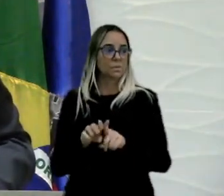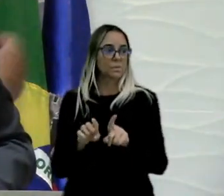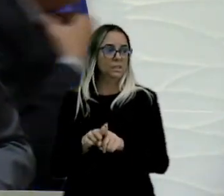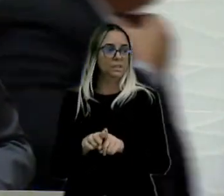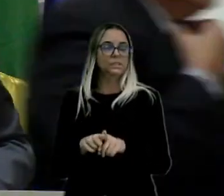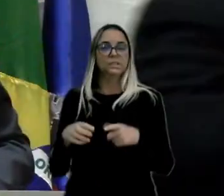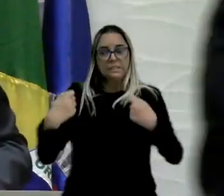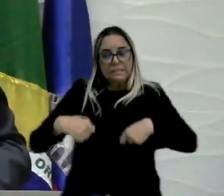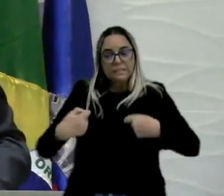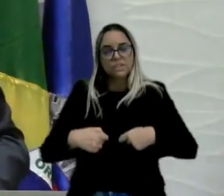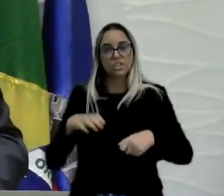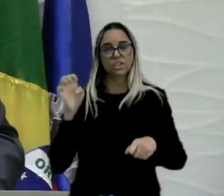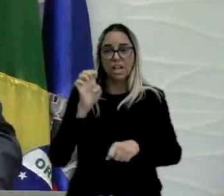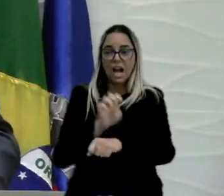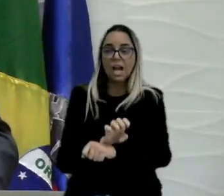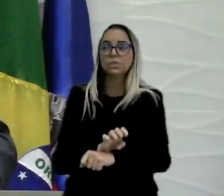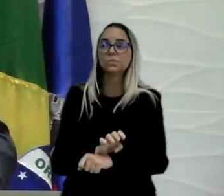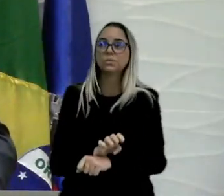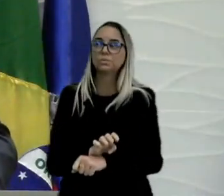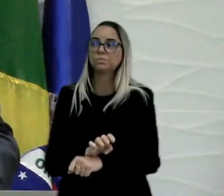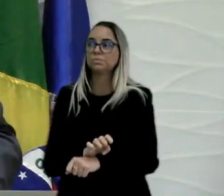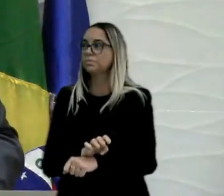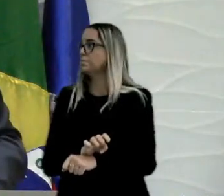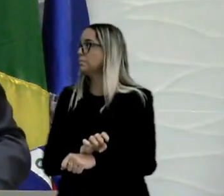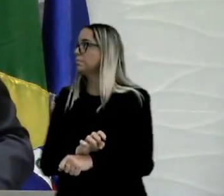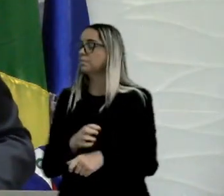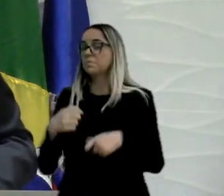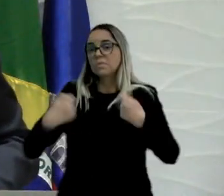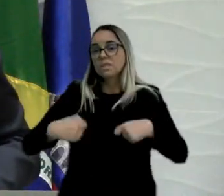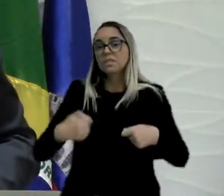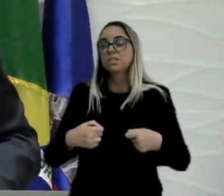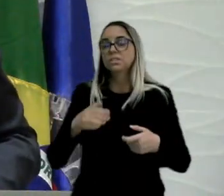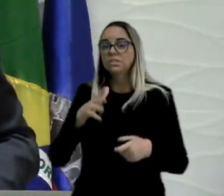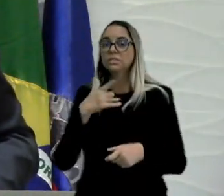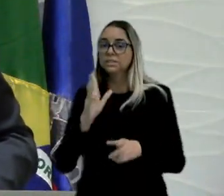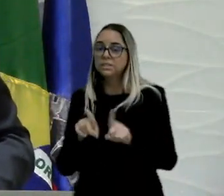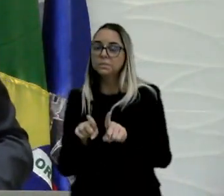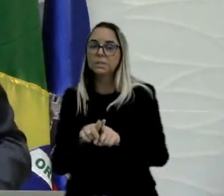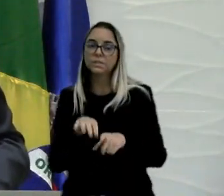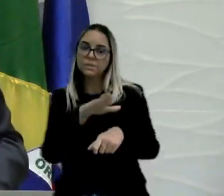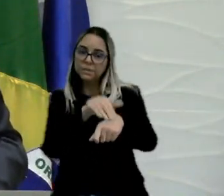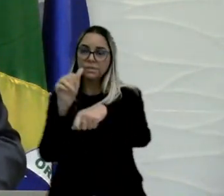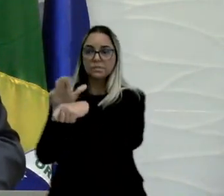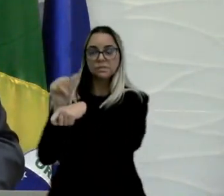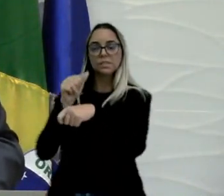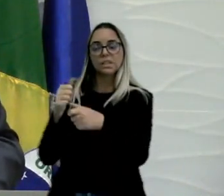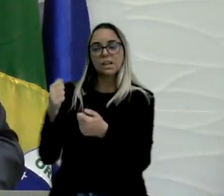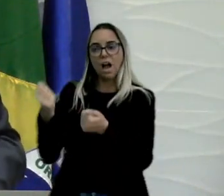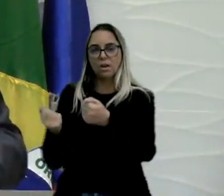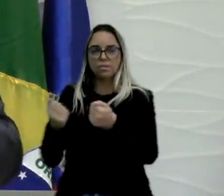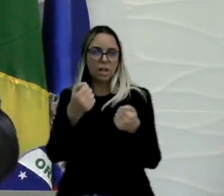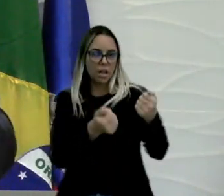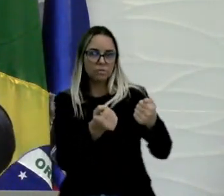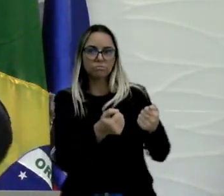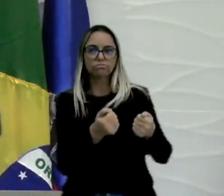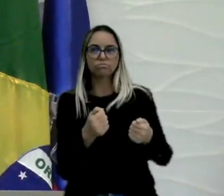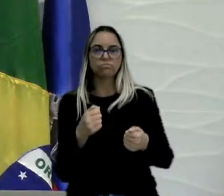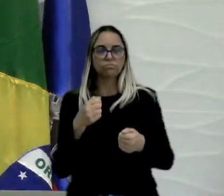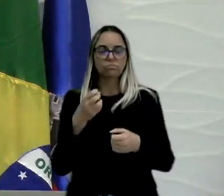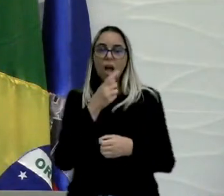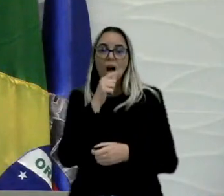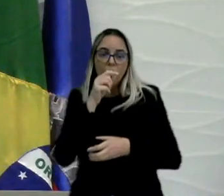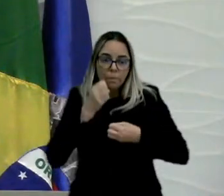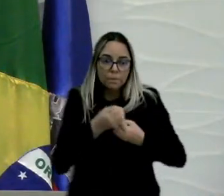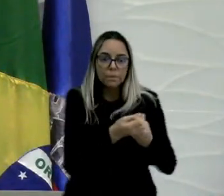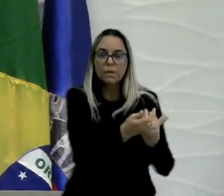Estado também atender a essa necessidade também convocando alguns caminhões pipa para abastecer o município eh